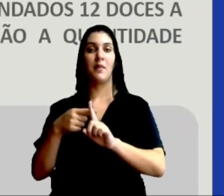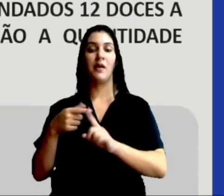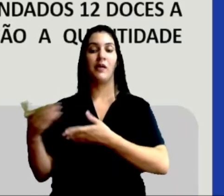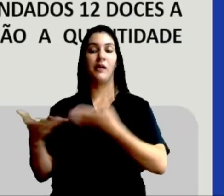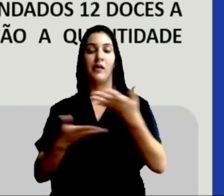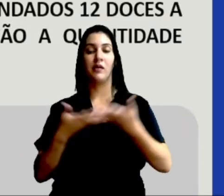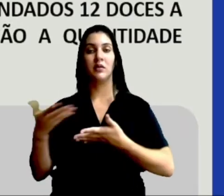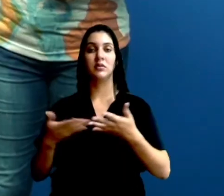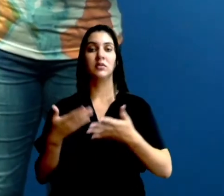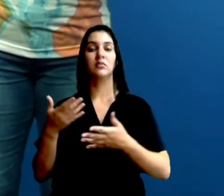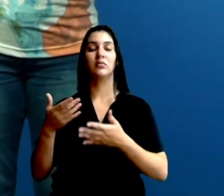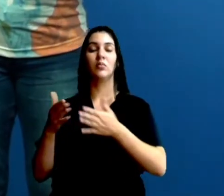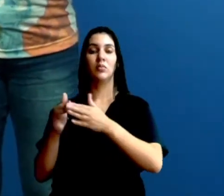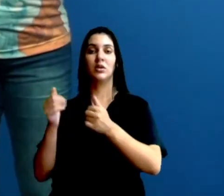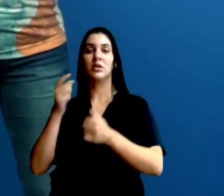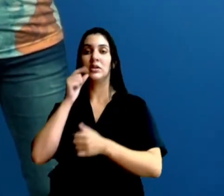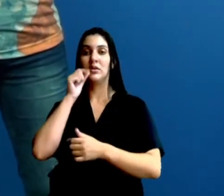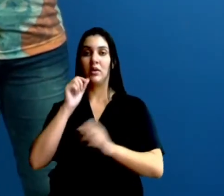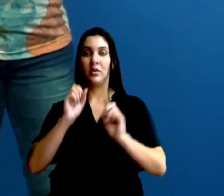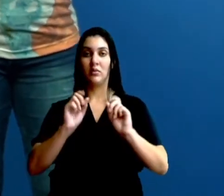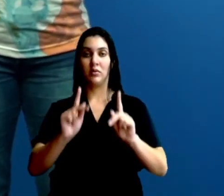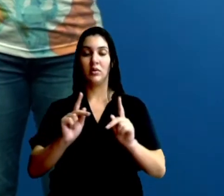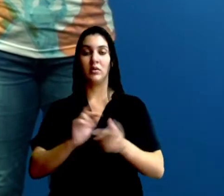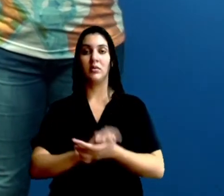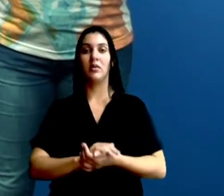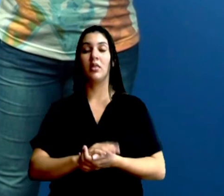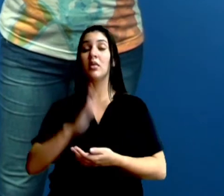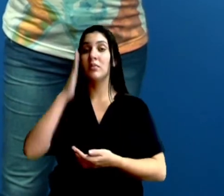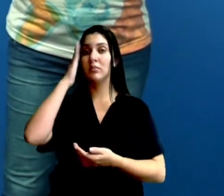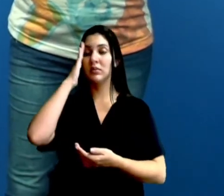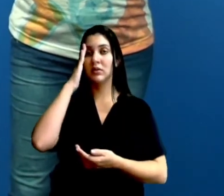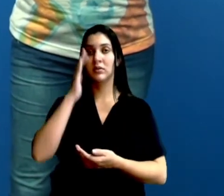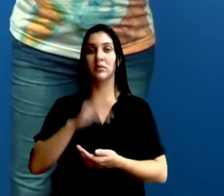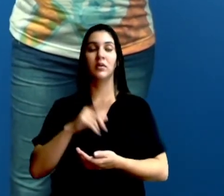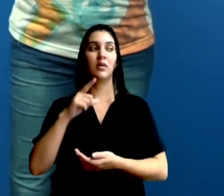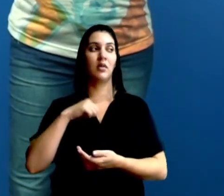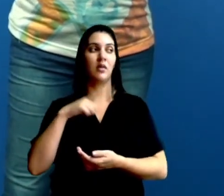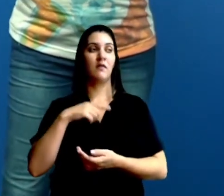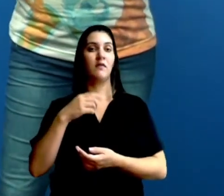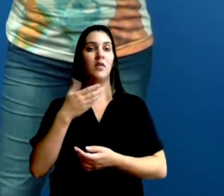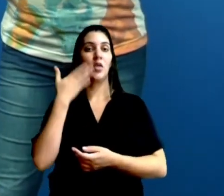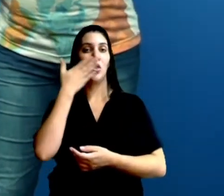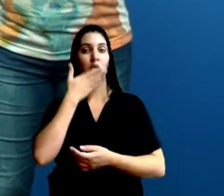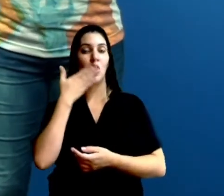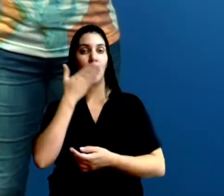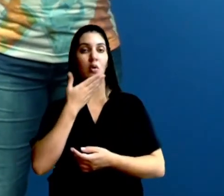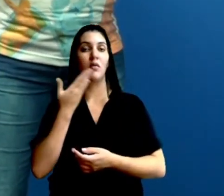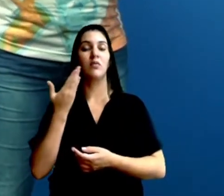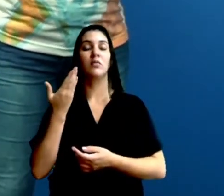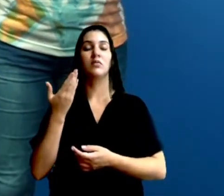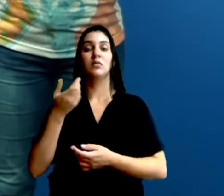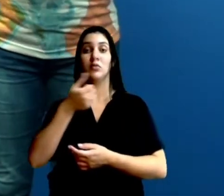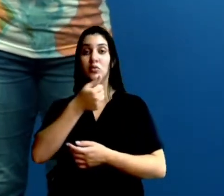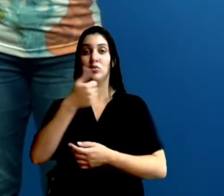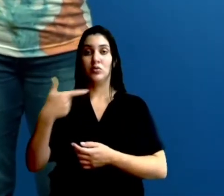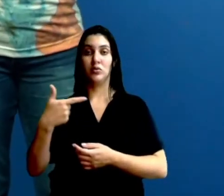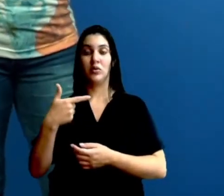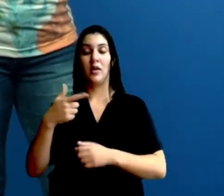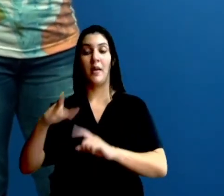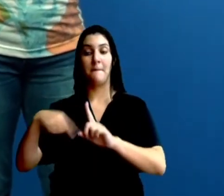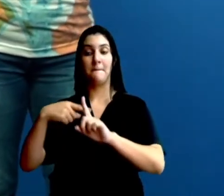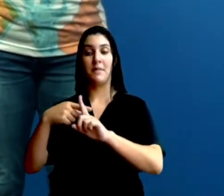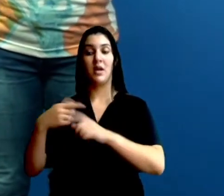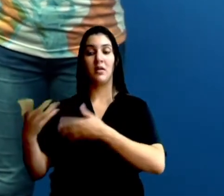em relação à encomenda de salgados, tá? Deu para entender? Então, teve 12 doces a mais em relação